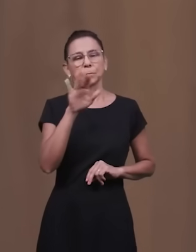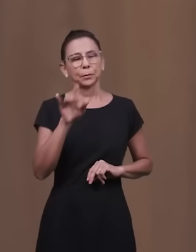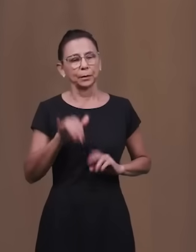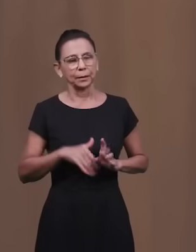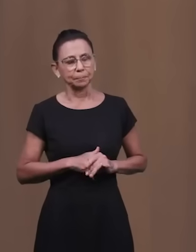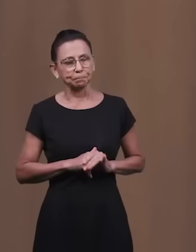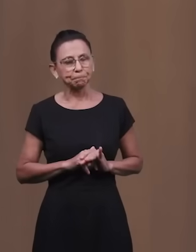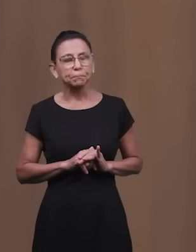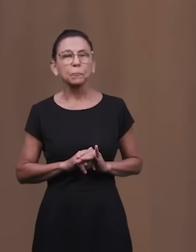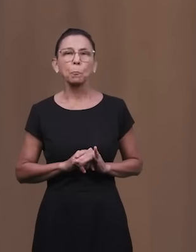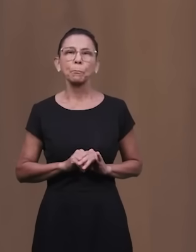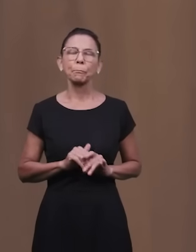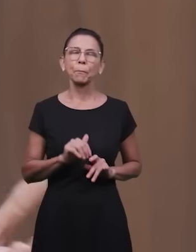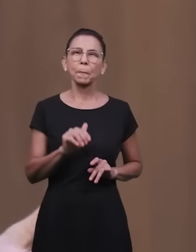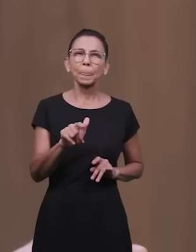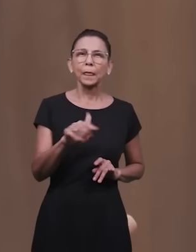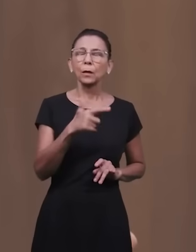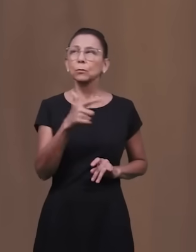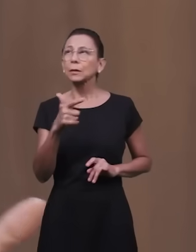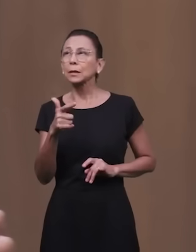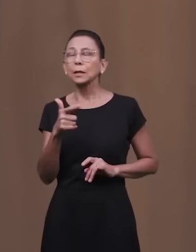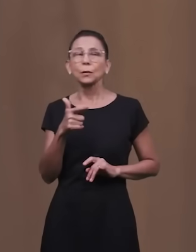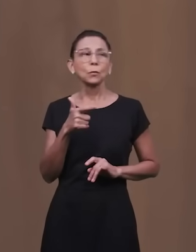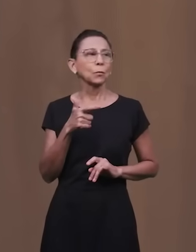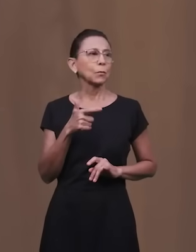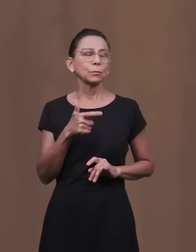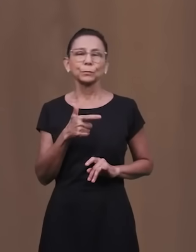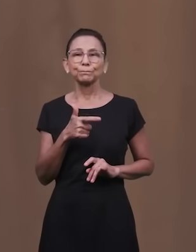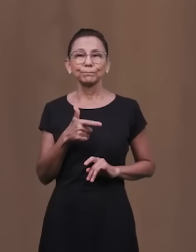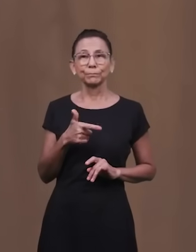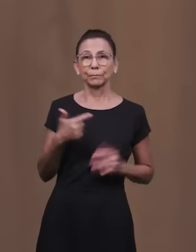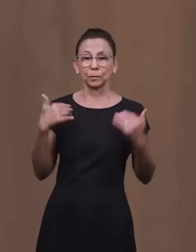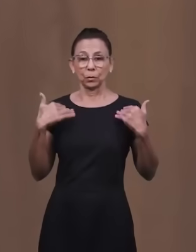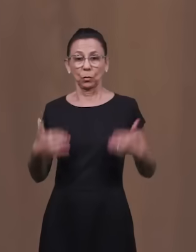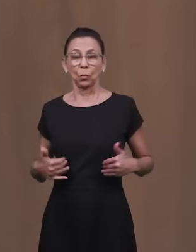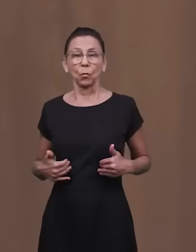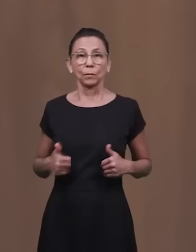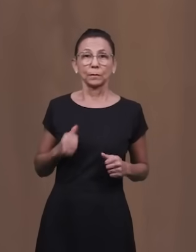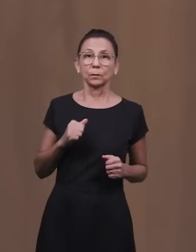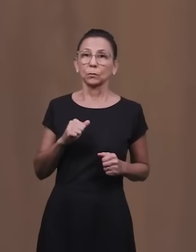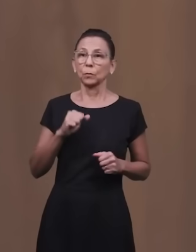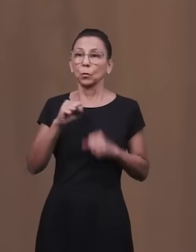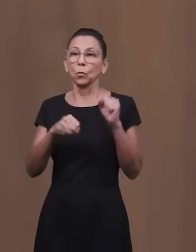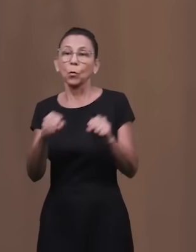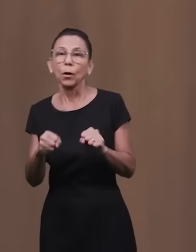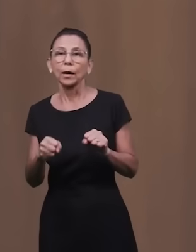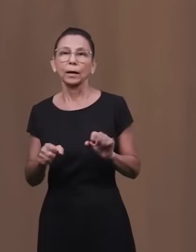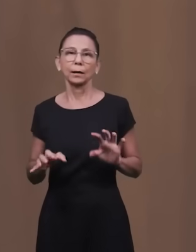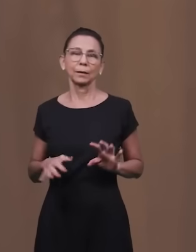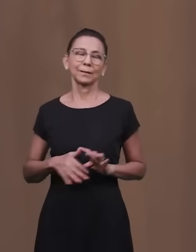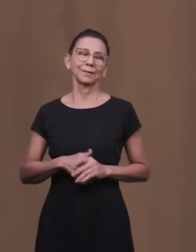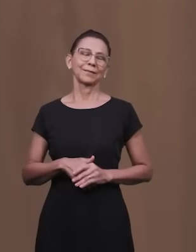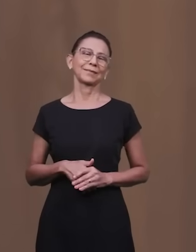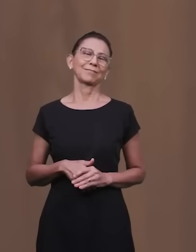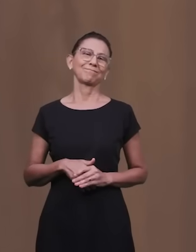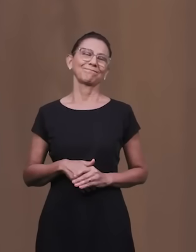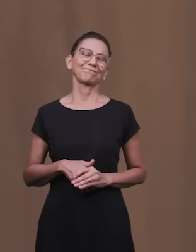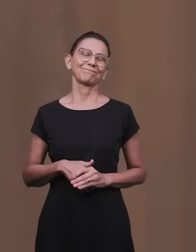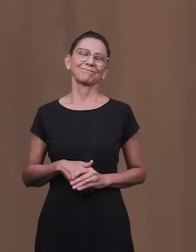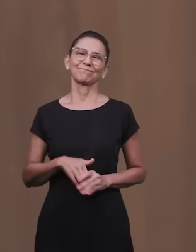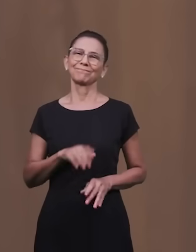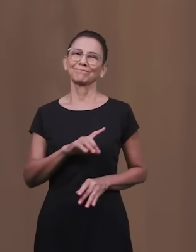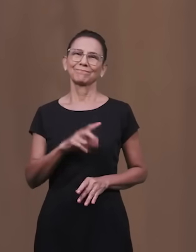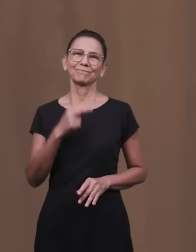exemplo, que você não tem escape físico, né? Às vezes traz à lembrança um evento